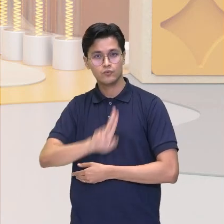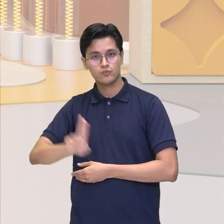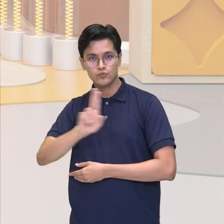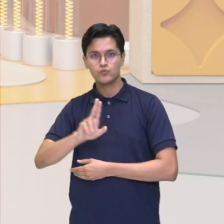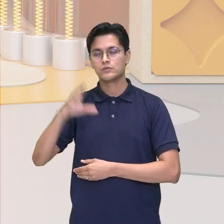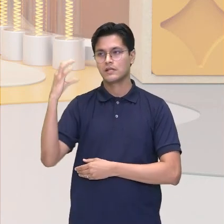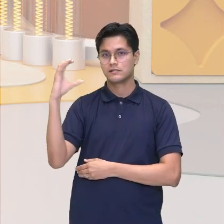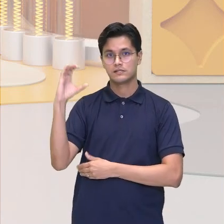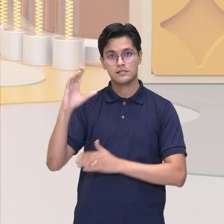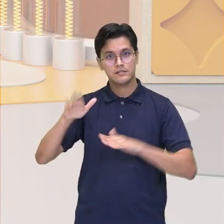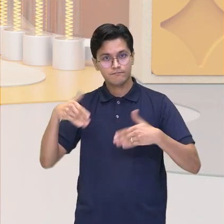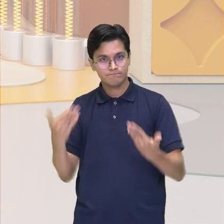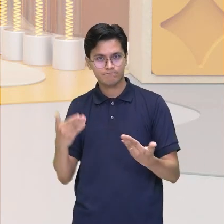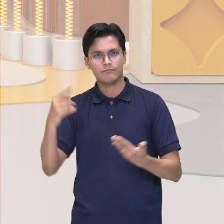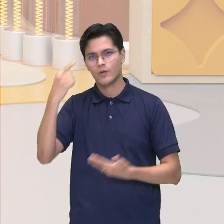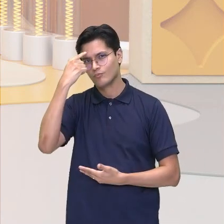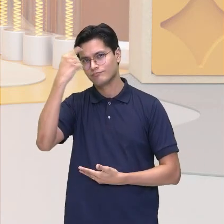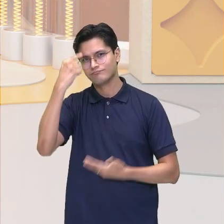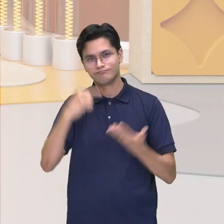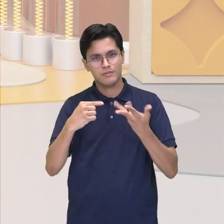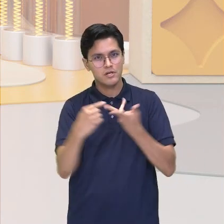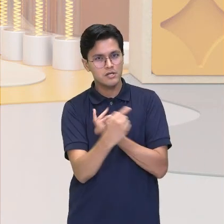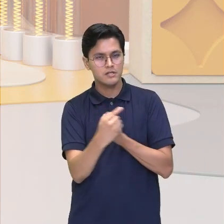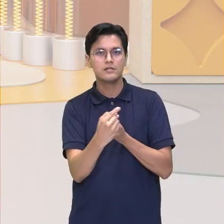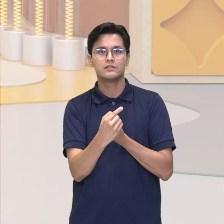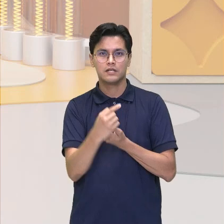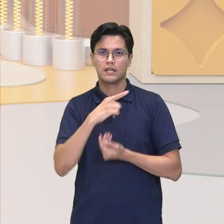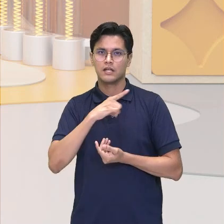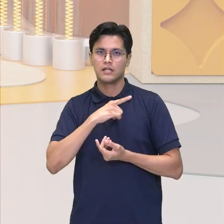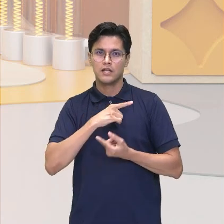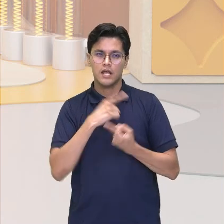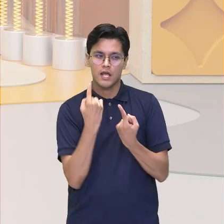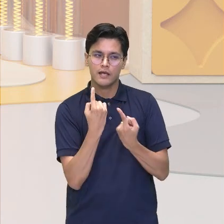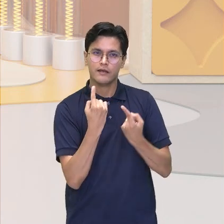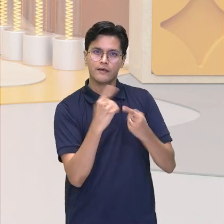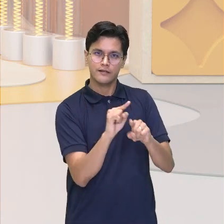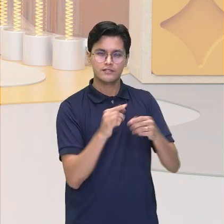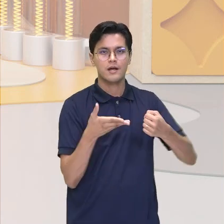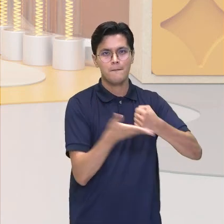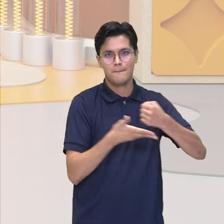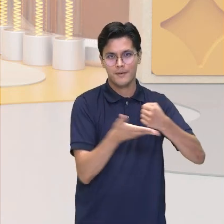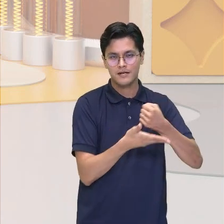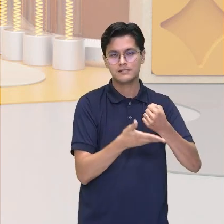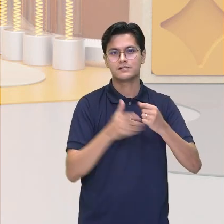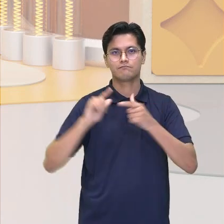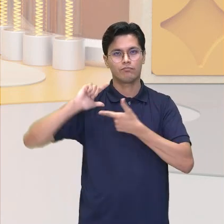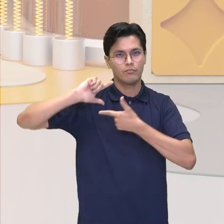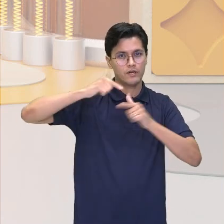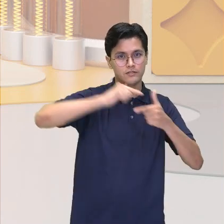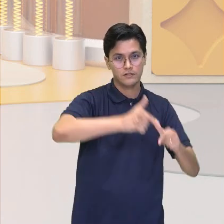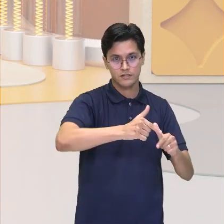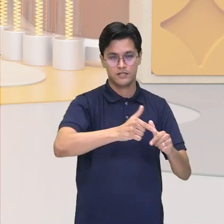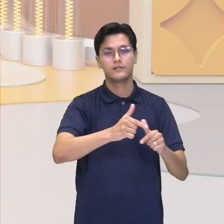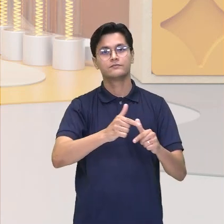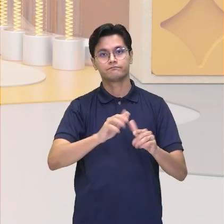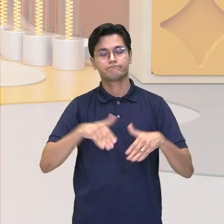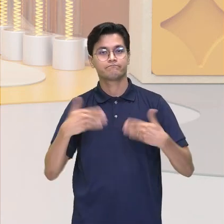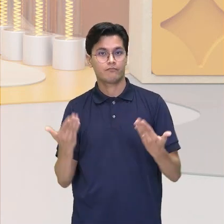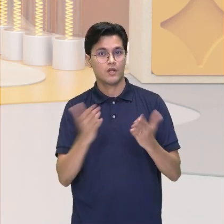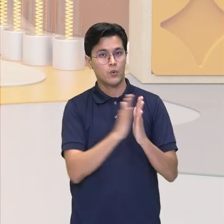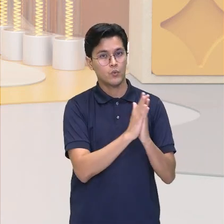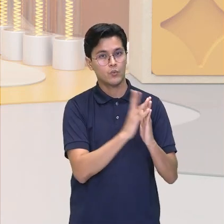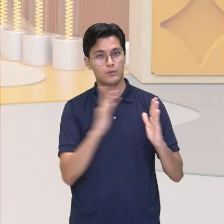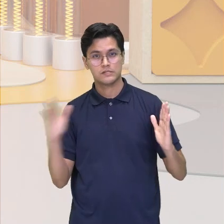essas ideias vão fazer aí críticas às bases tradicionais. E toda essa dinâmica vai dar